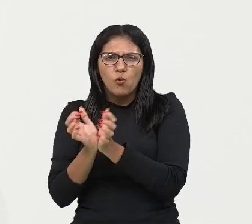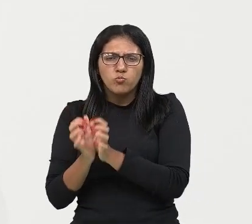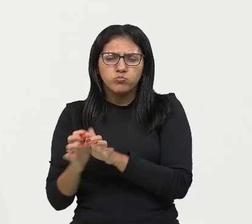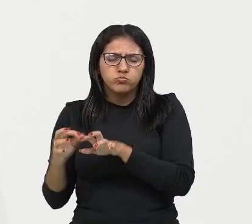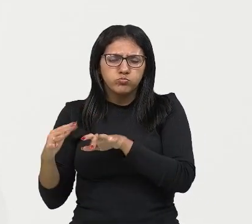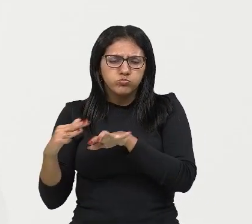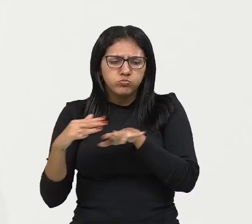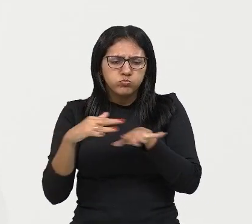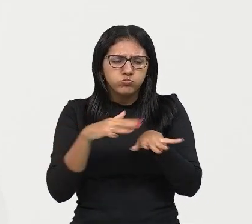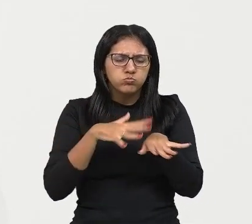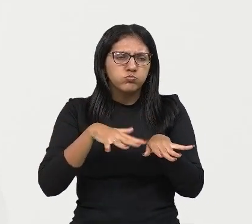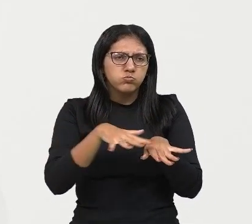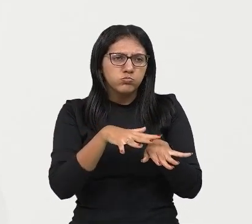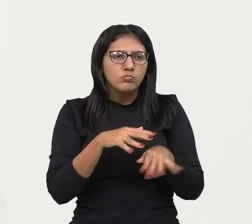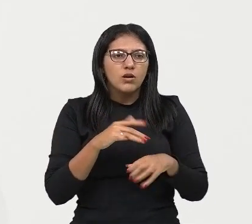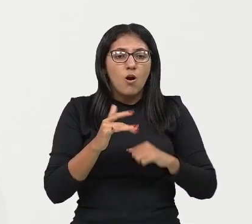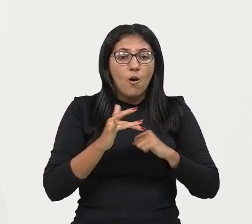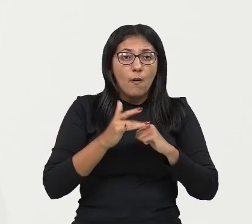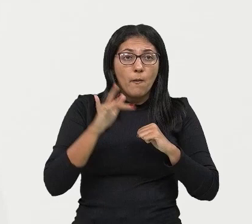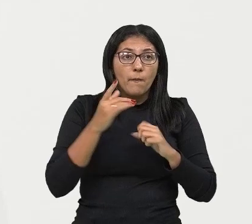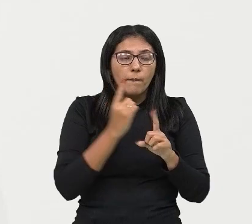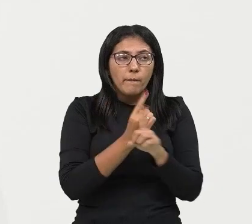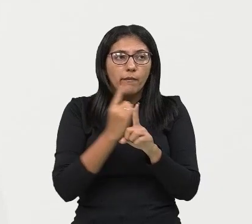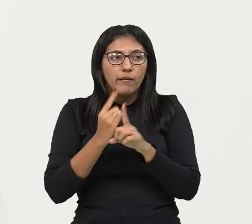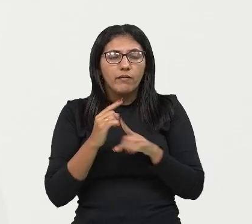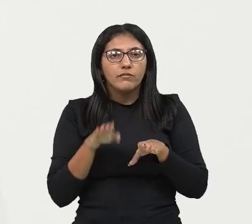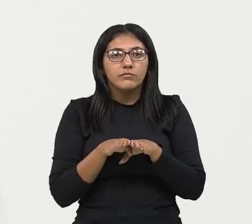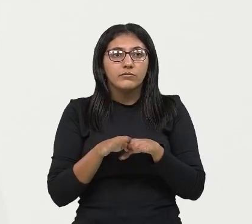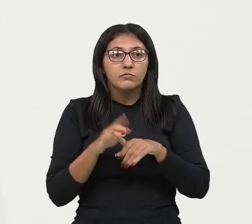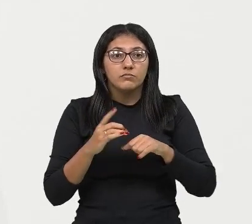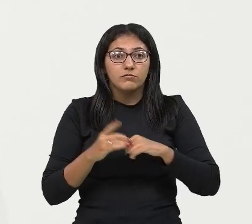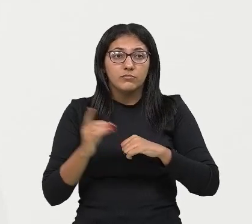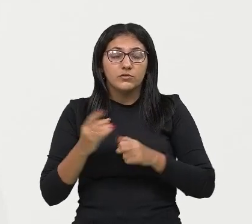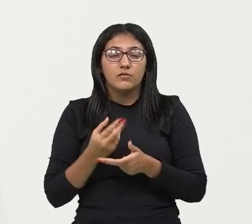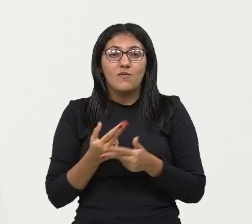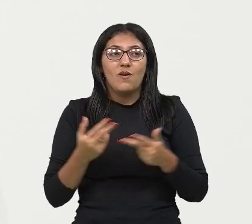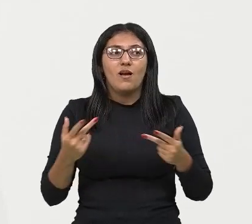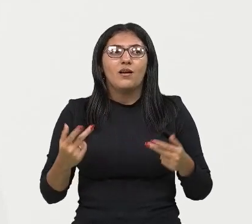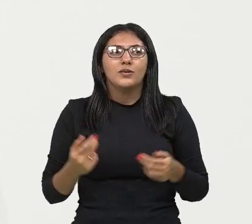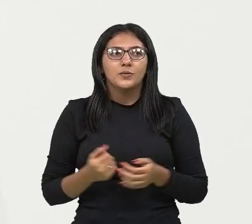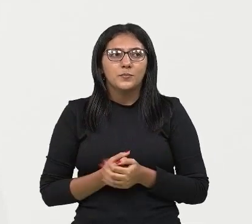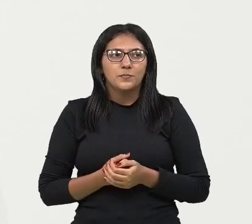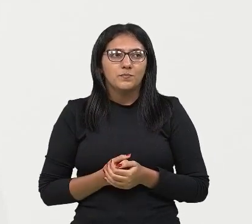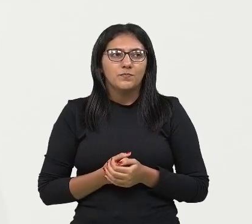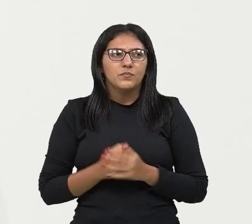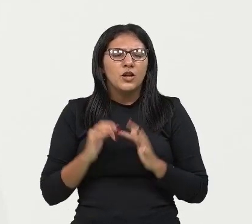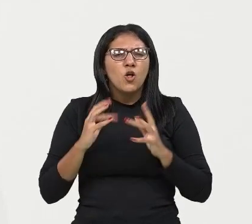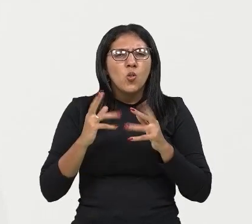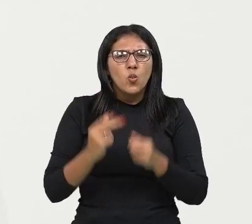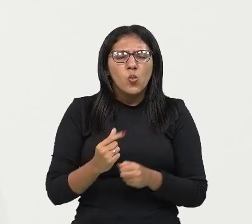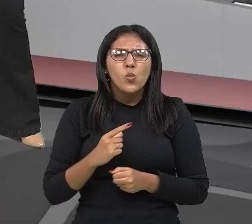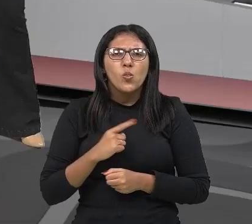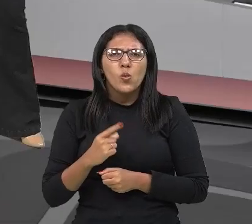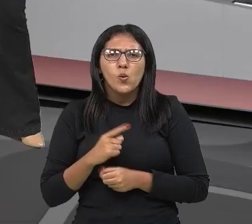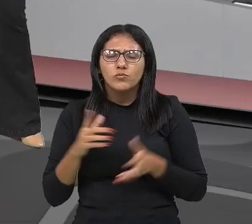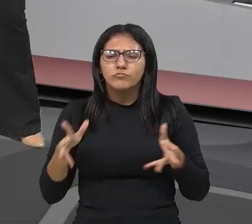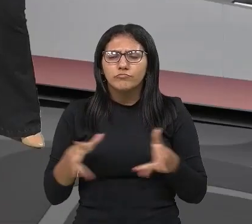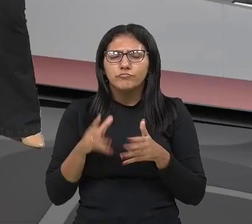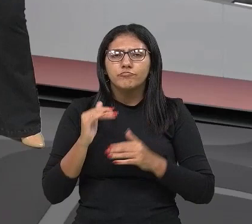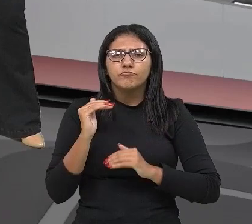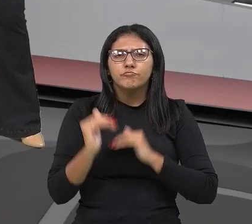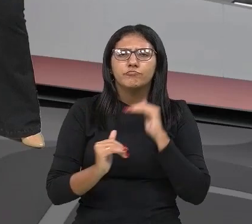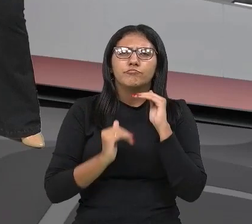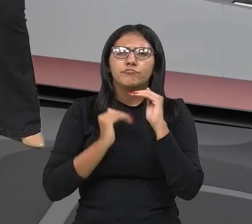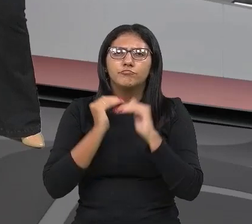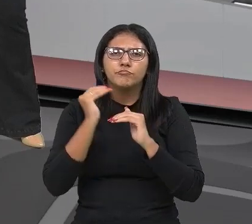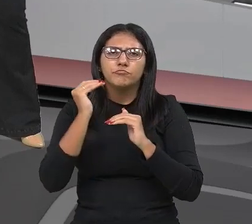ouro e também de diamantes, né? Então, tudo isso acaba ajudando no